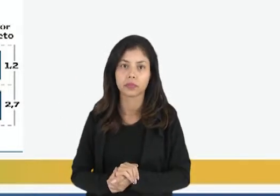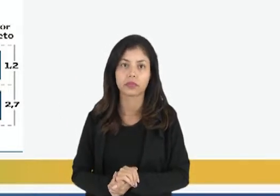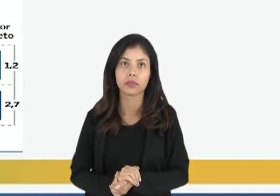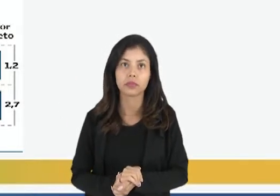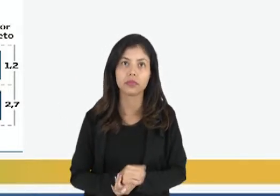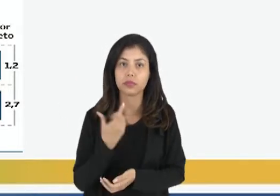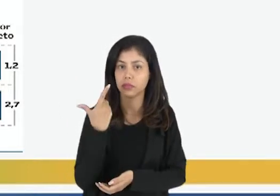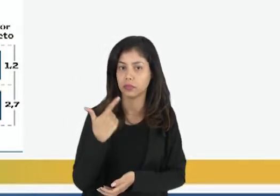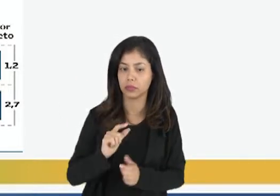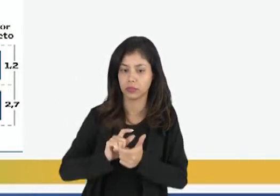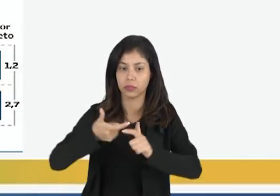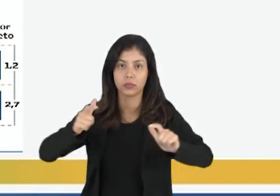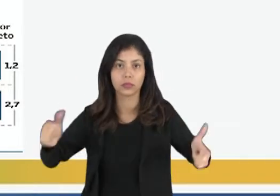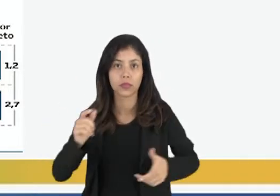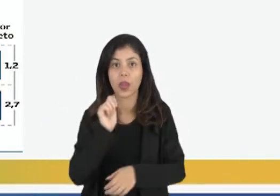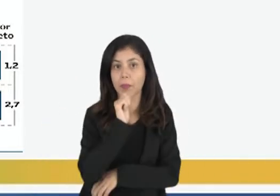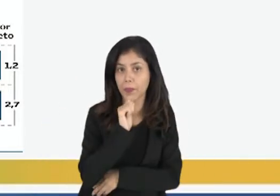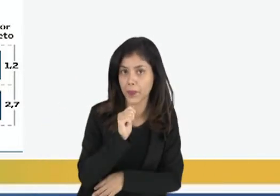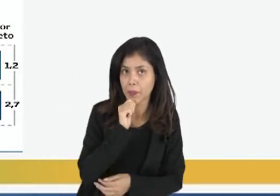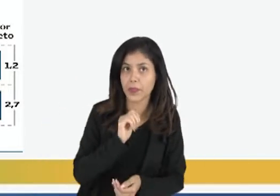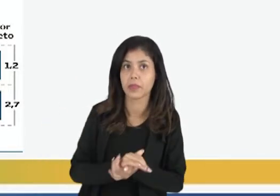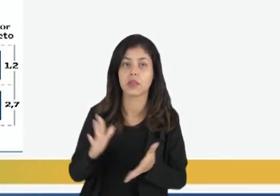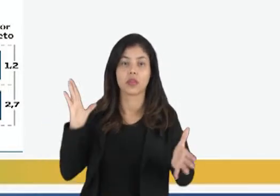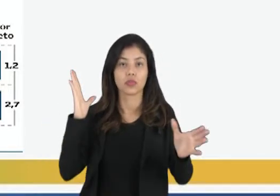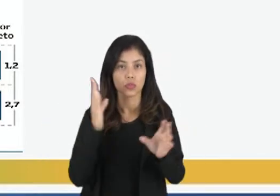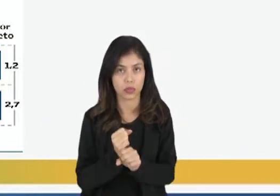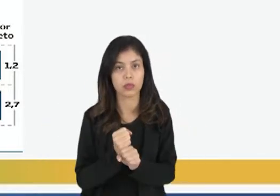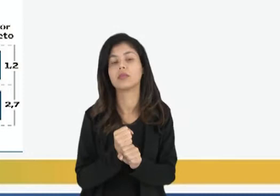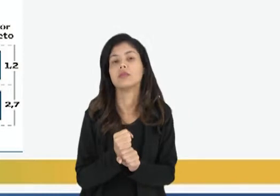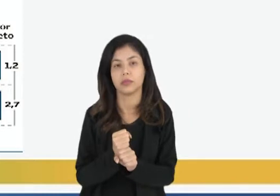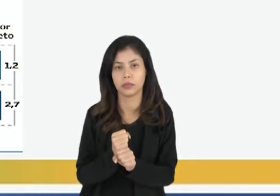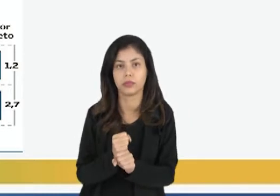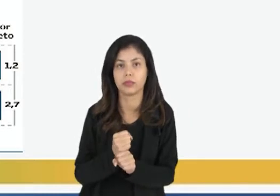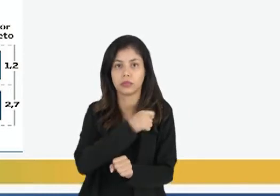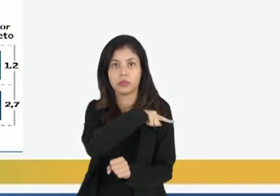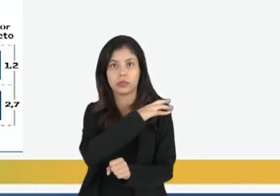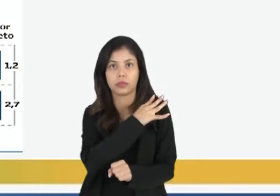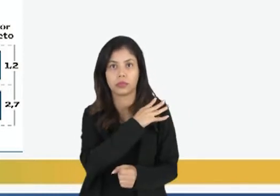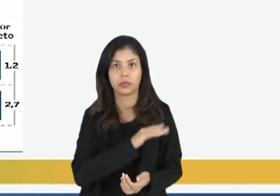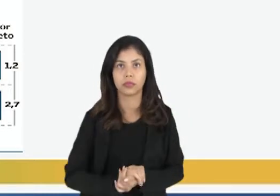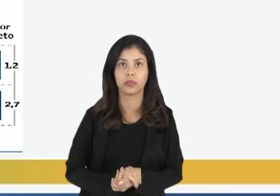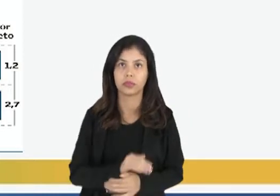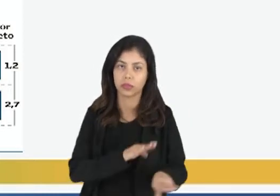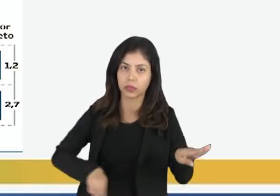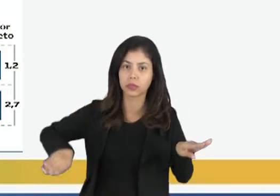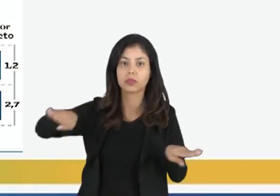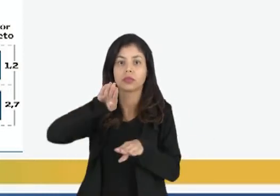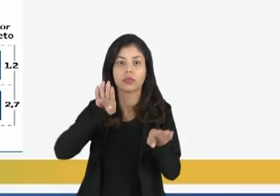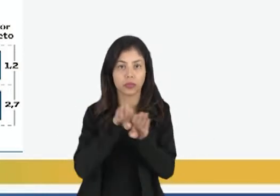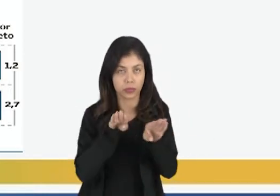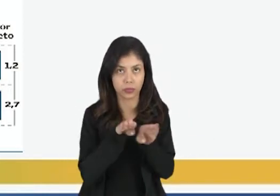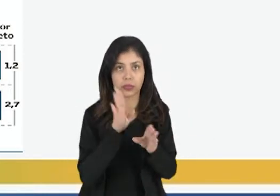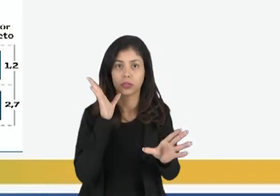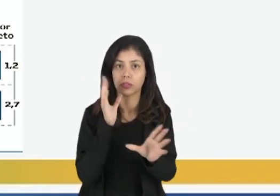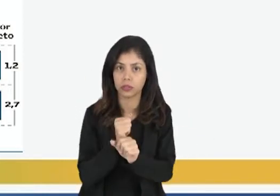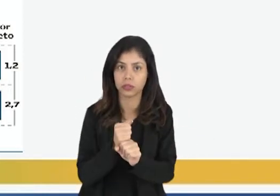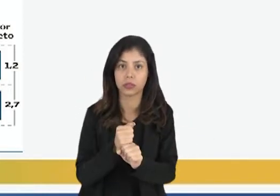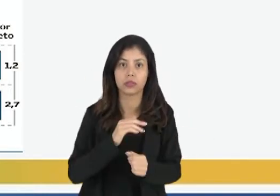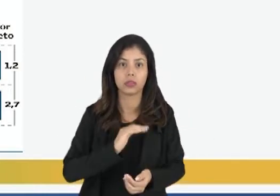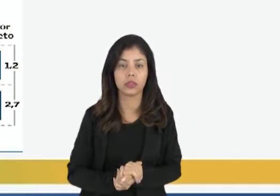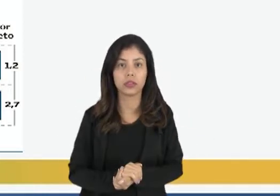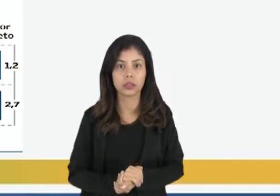houve o decréscimo, aí houve um acréscimo no caso do ensino médio. E no superior também houve um acréscimo,